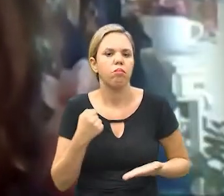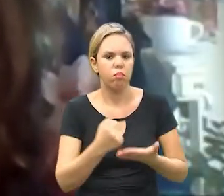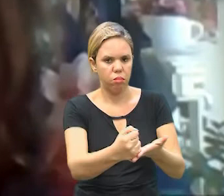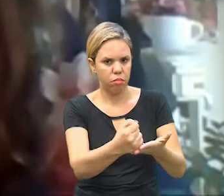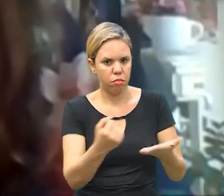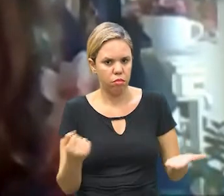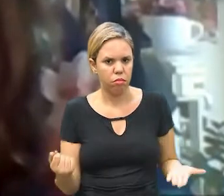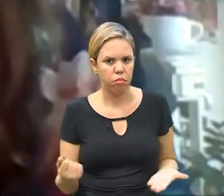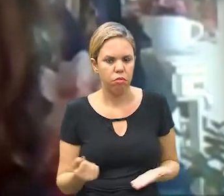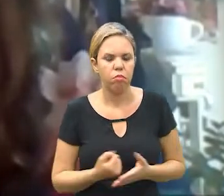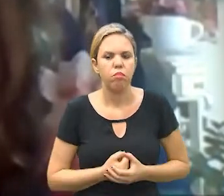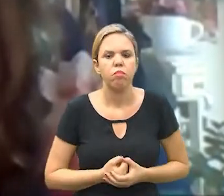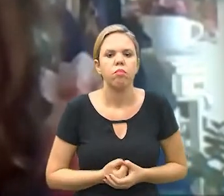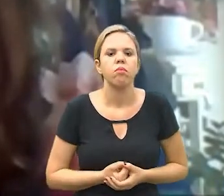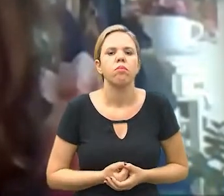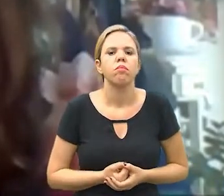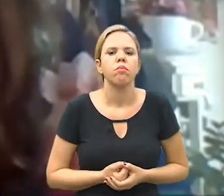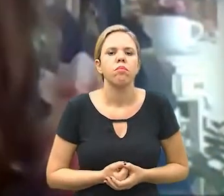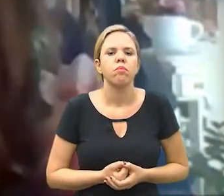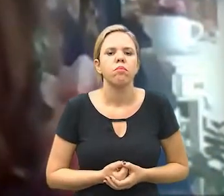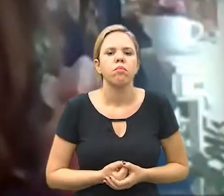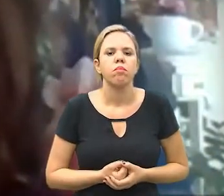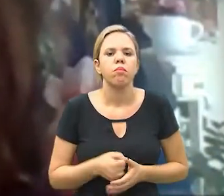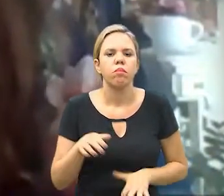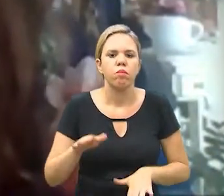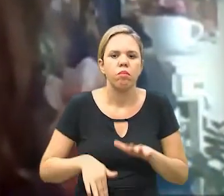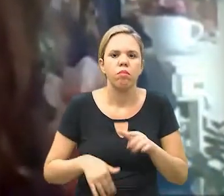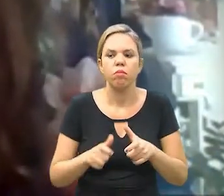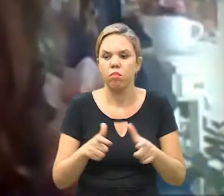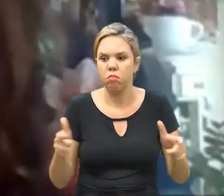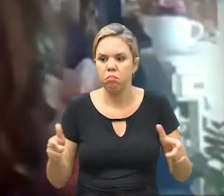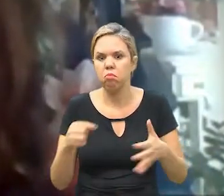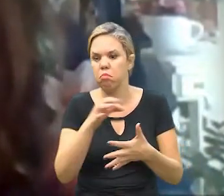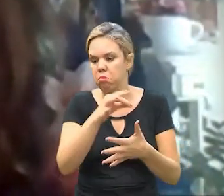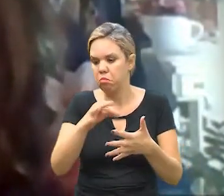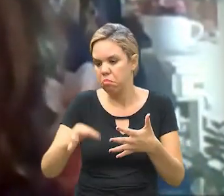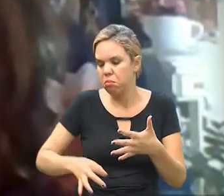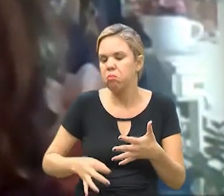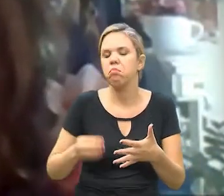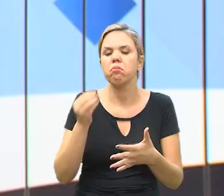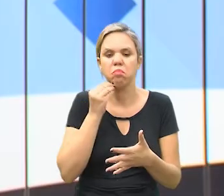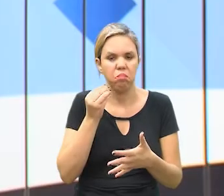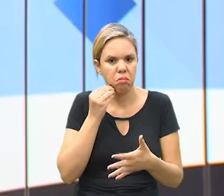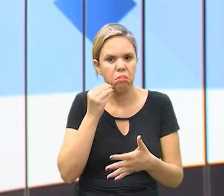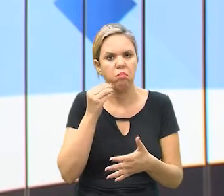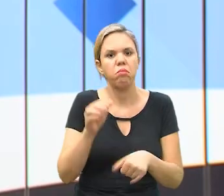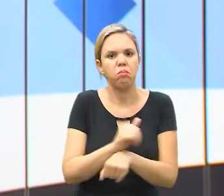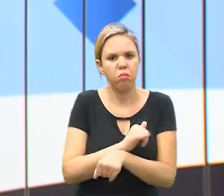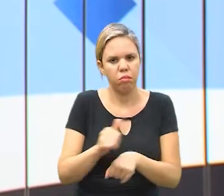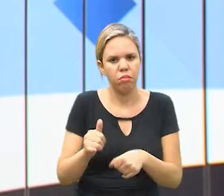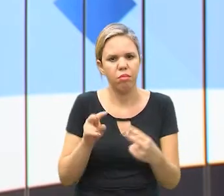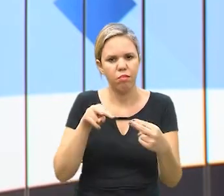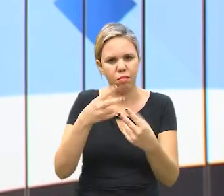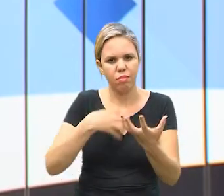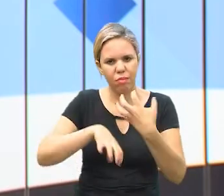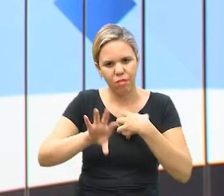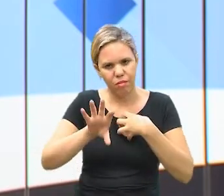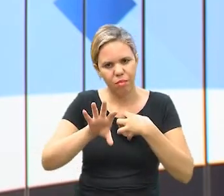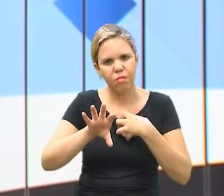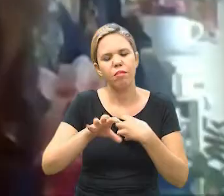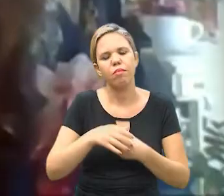ajudar é muito vasta. Nós temos muitas É oportunidades. olhar para o A gente outro, tem que né?